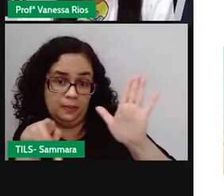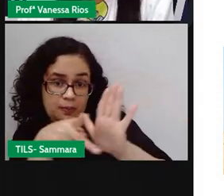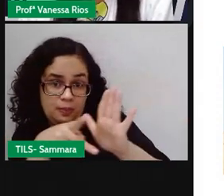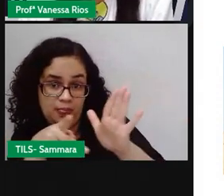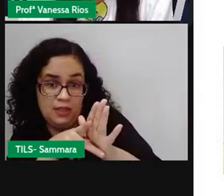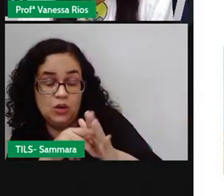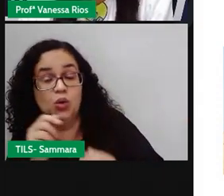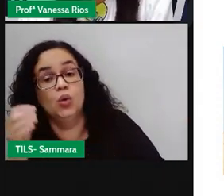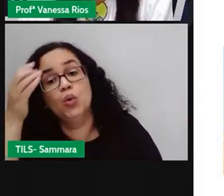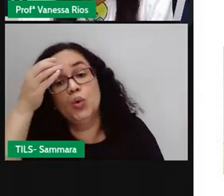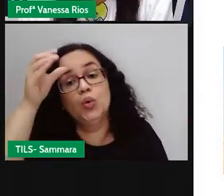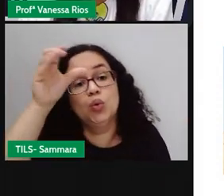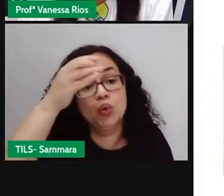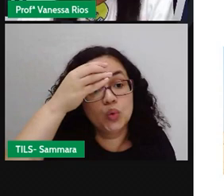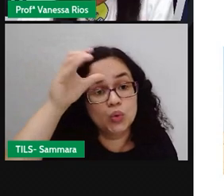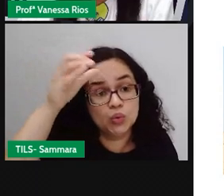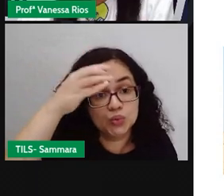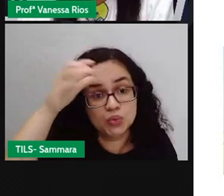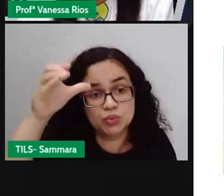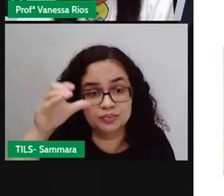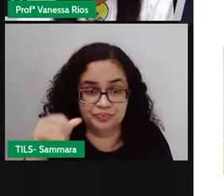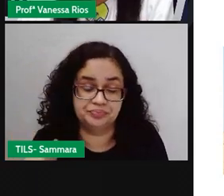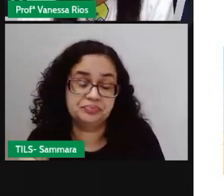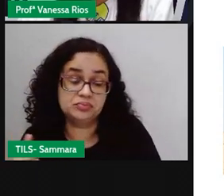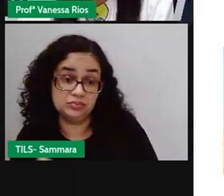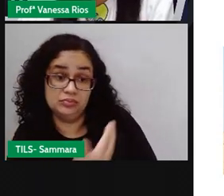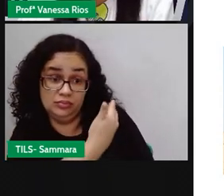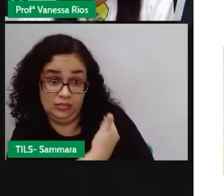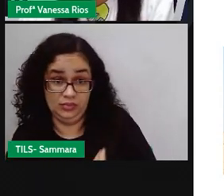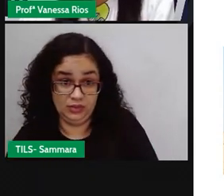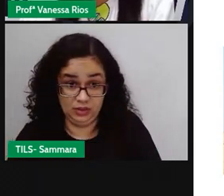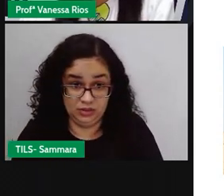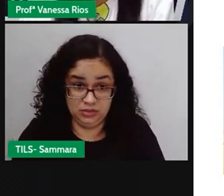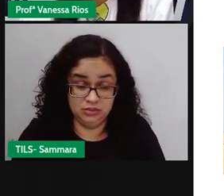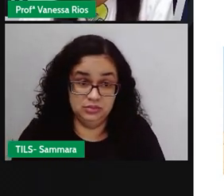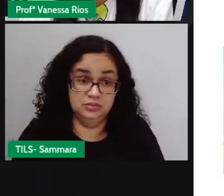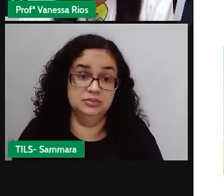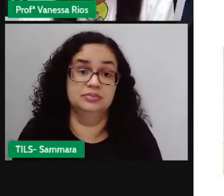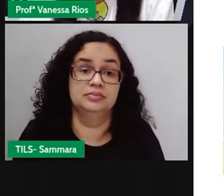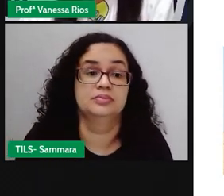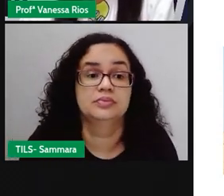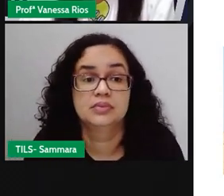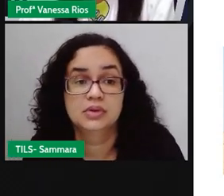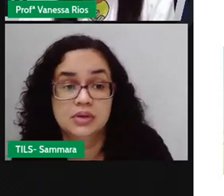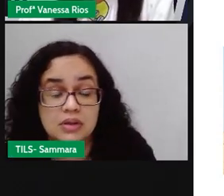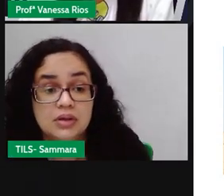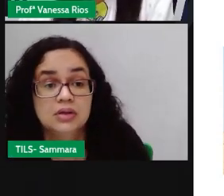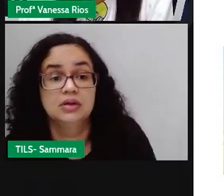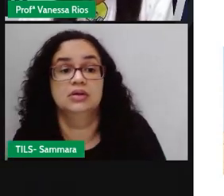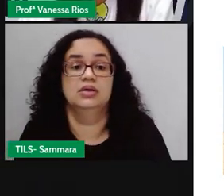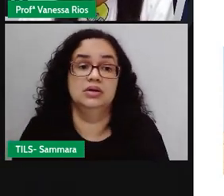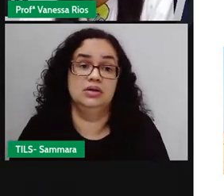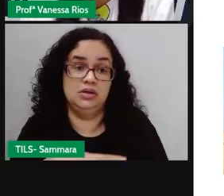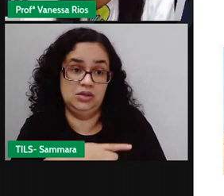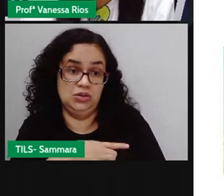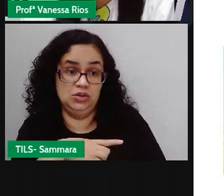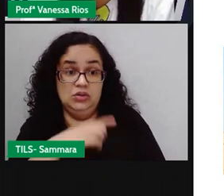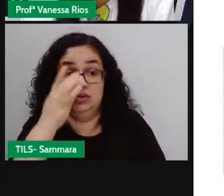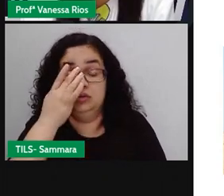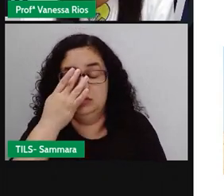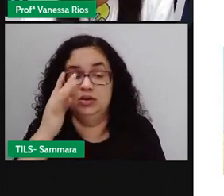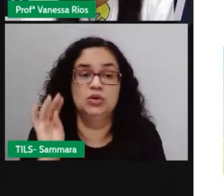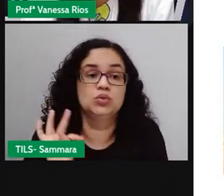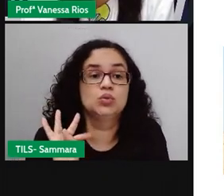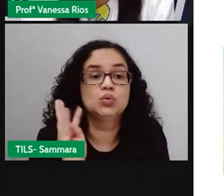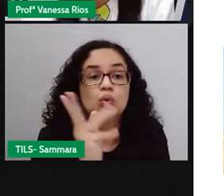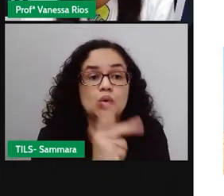patrimônio cultural. O patrimônio público, ele está relacionado àquilo que pertence a todos,